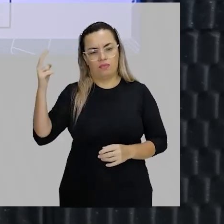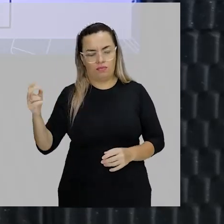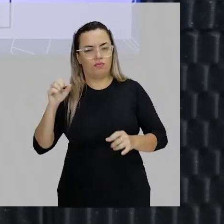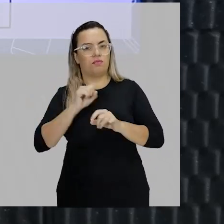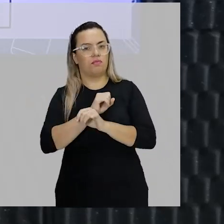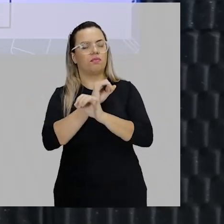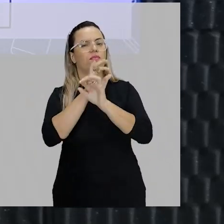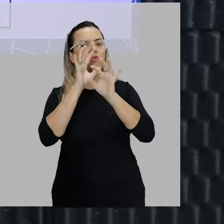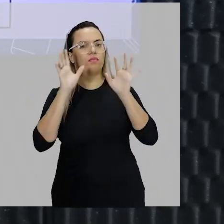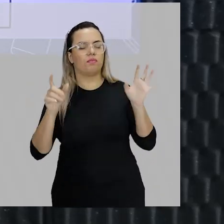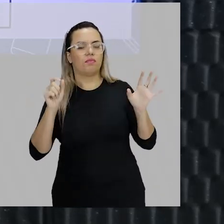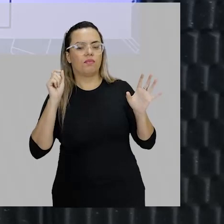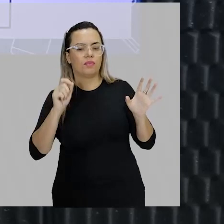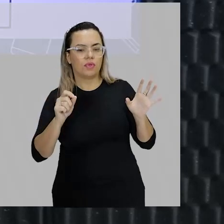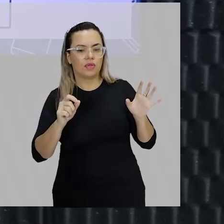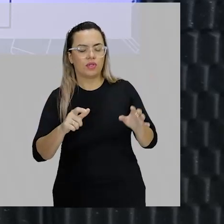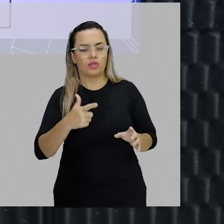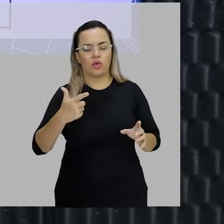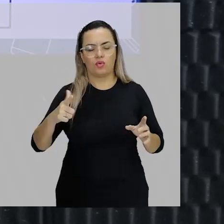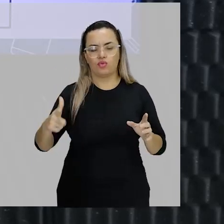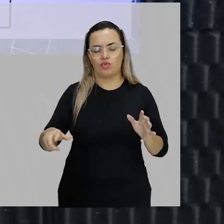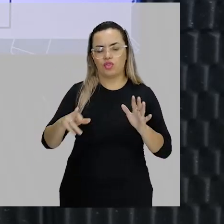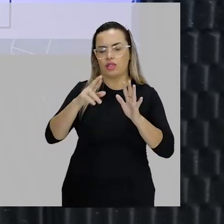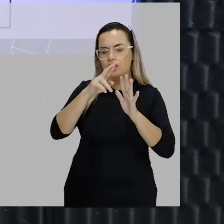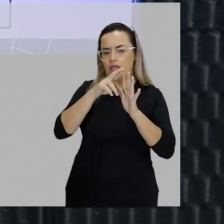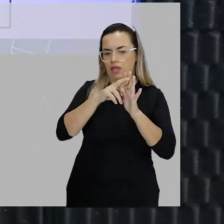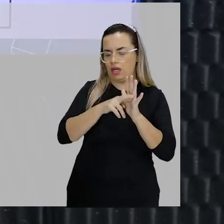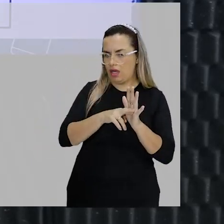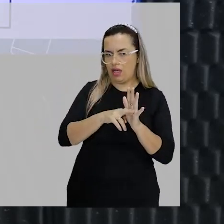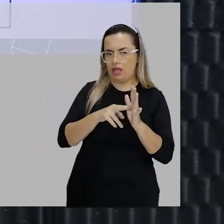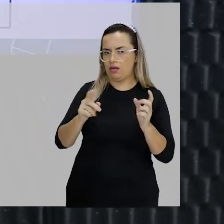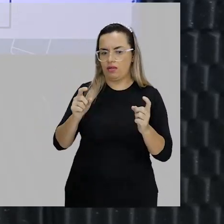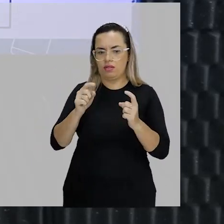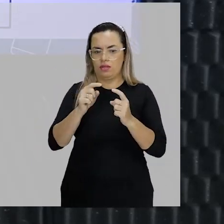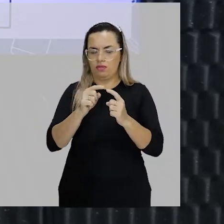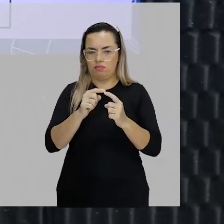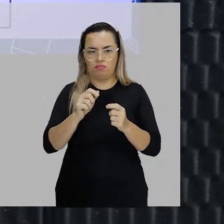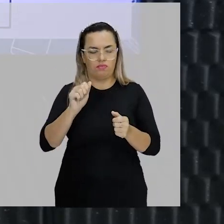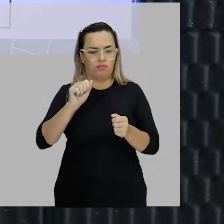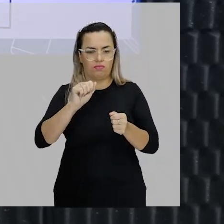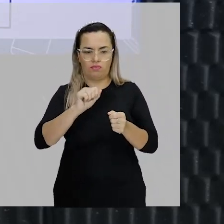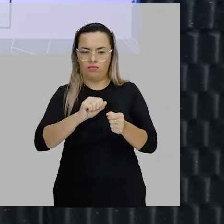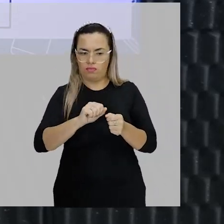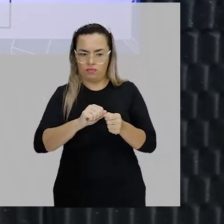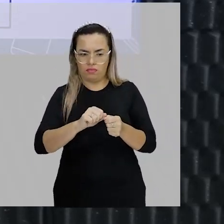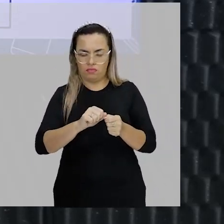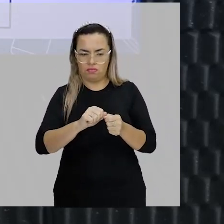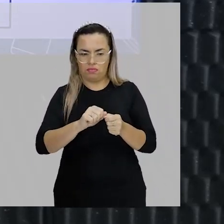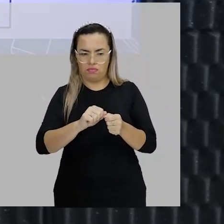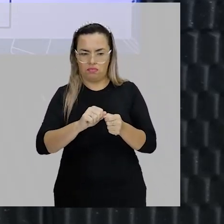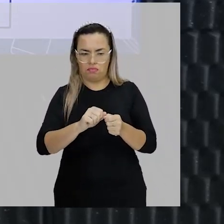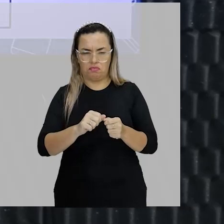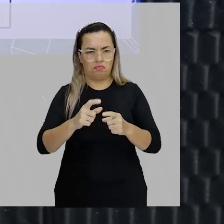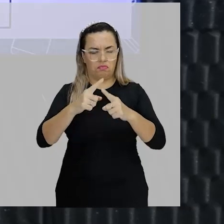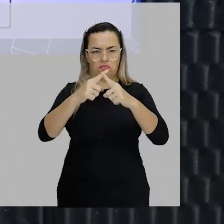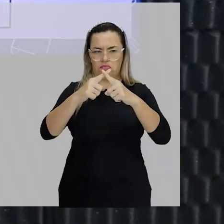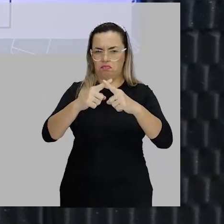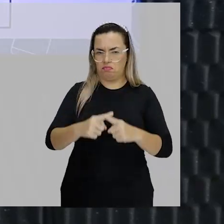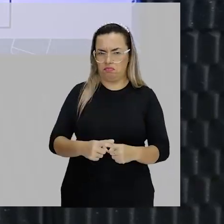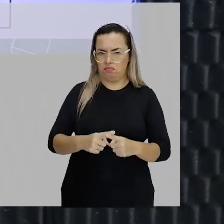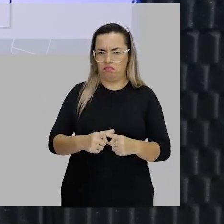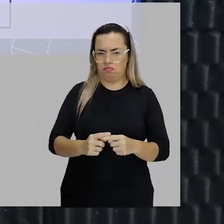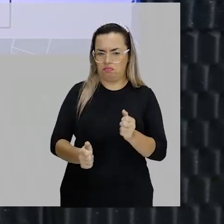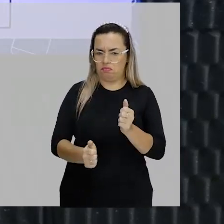Obviamente que de uma forma inconsciente. O indivíduo ele não fazia nada ali de forma esportiva. Muito